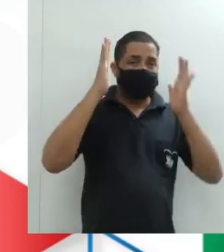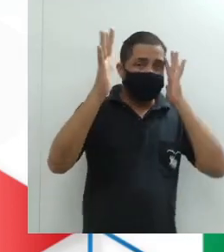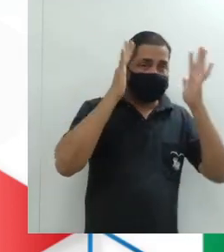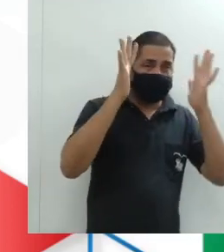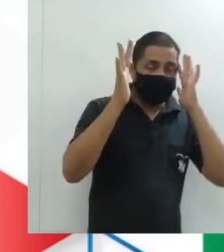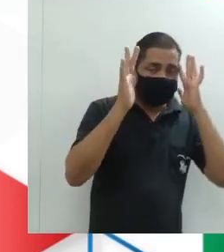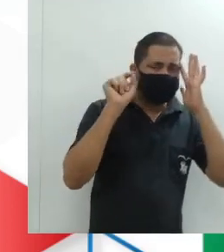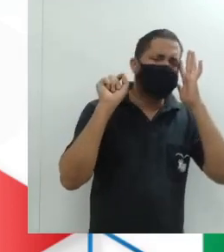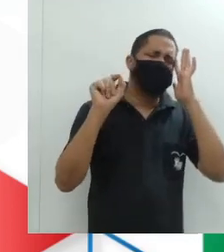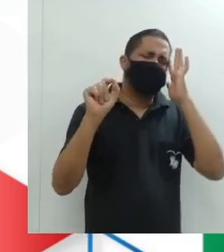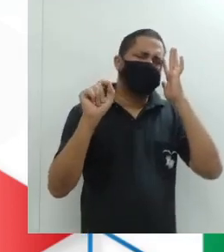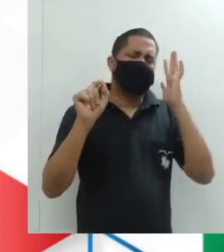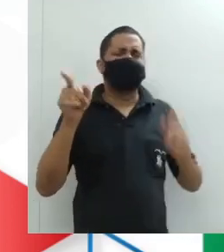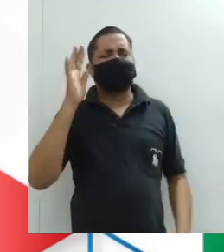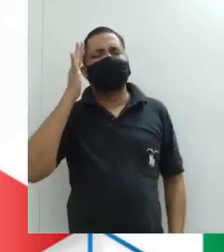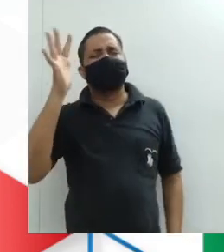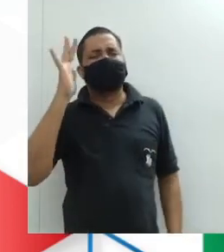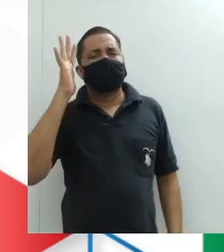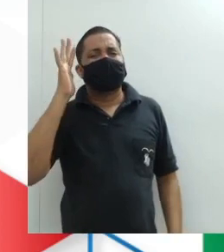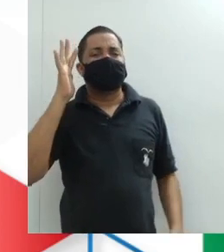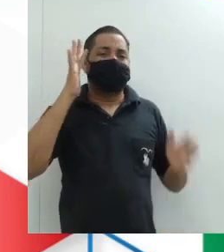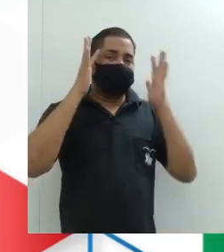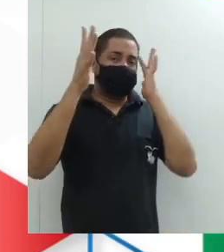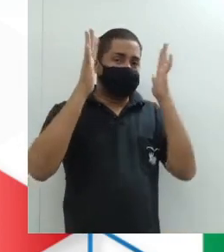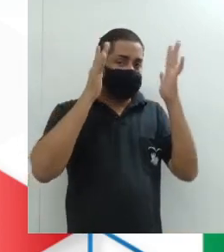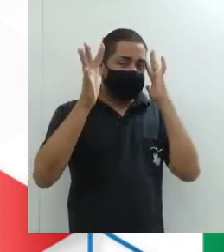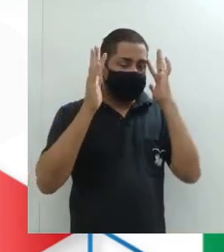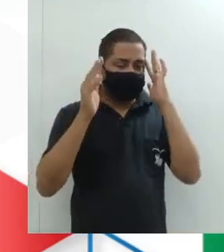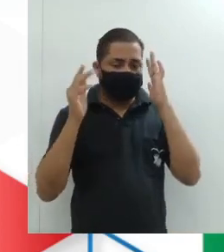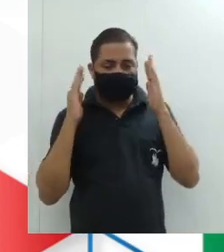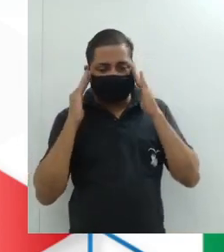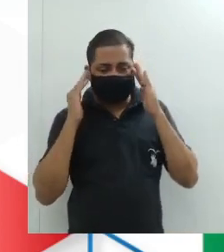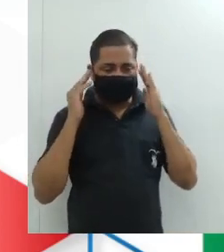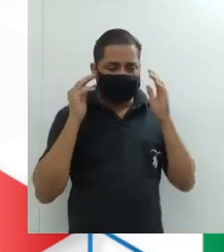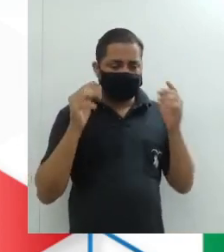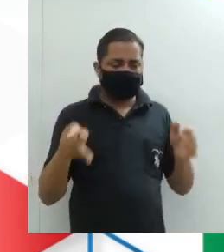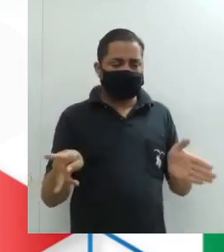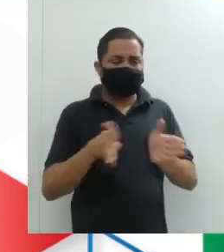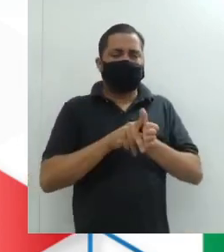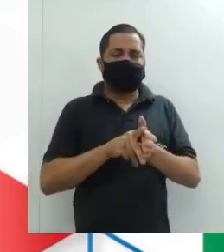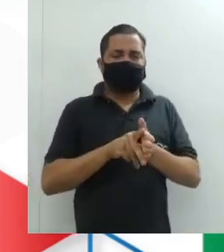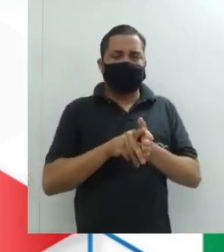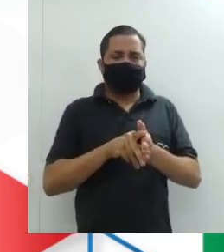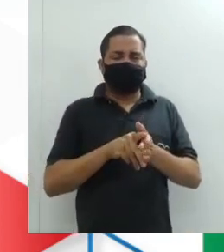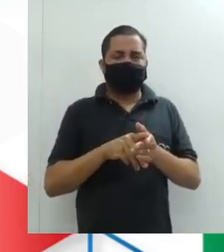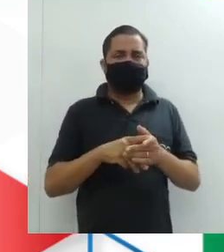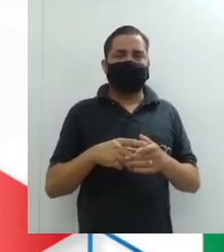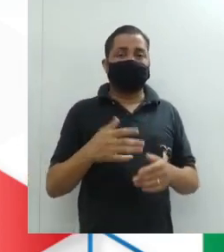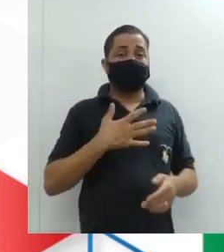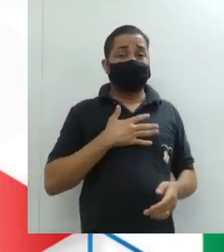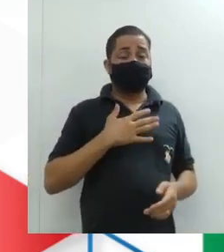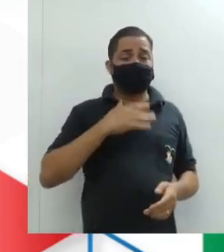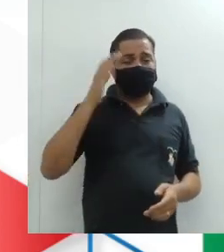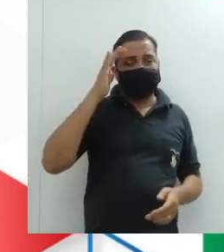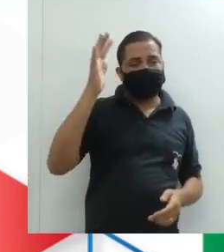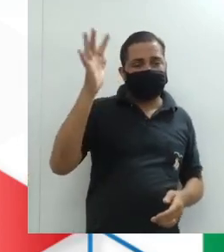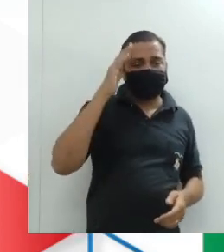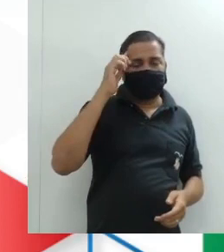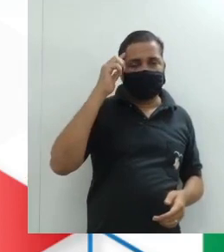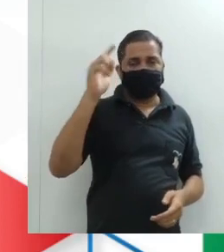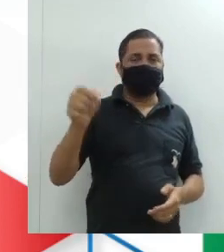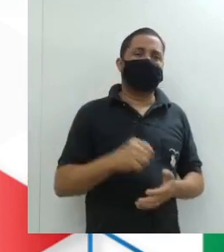uma reflexão filosófica? Voltar-se para o próprio pensamento. Em outras palavras, a